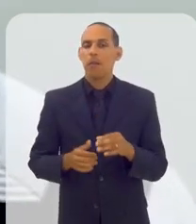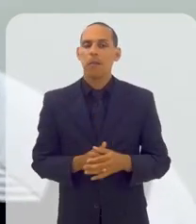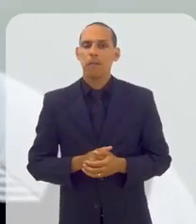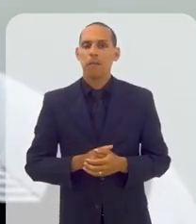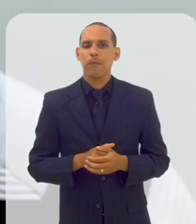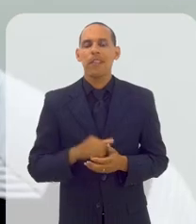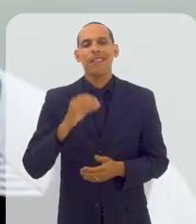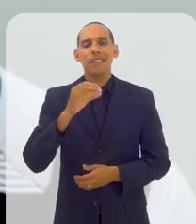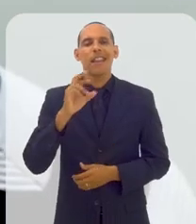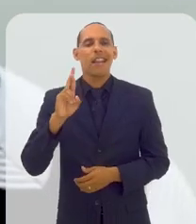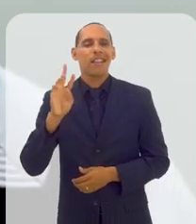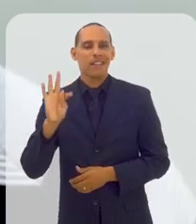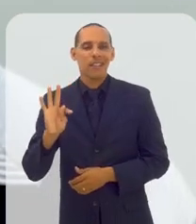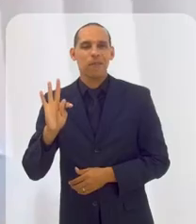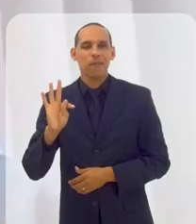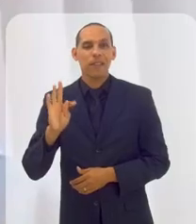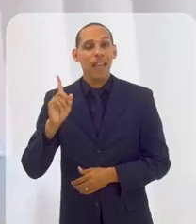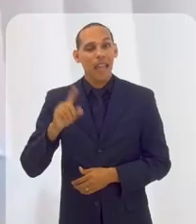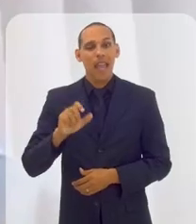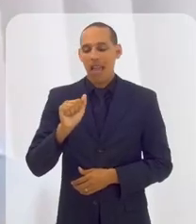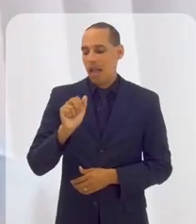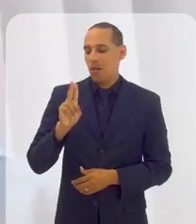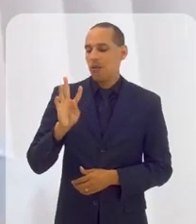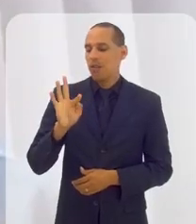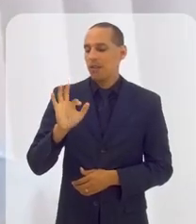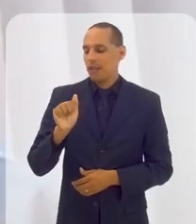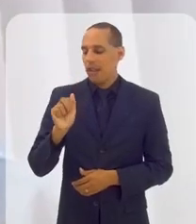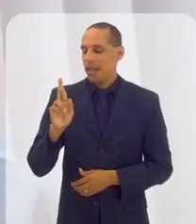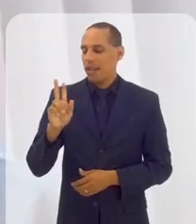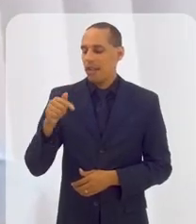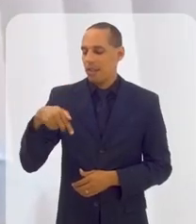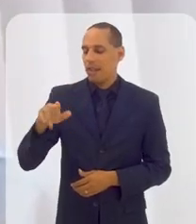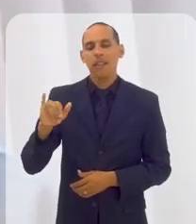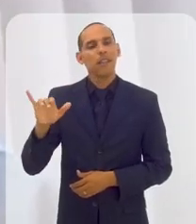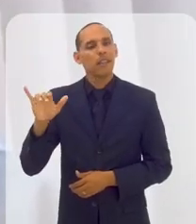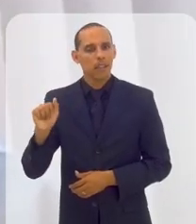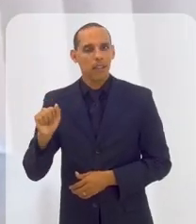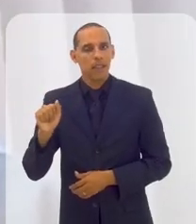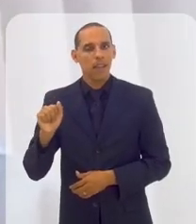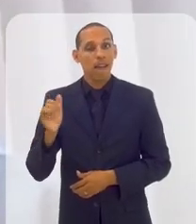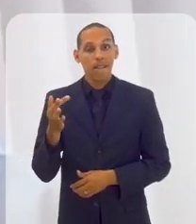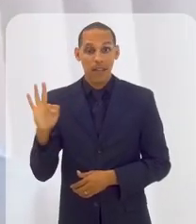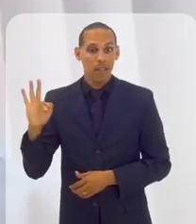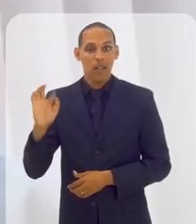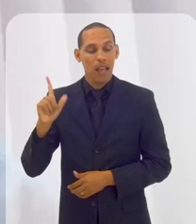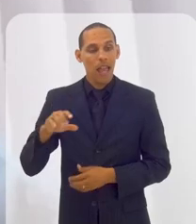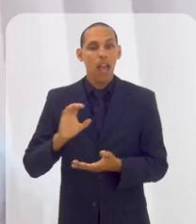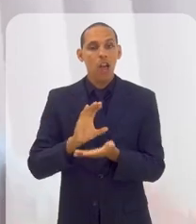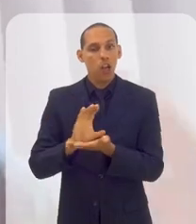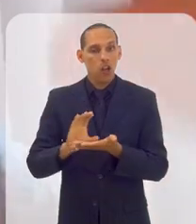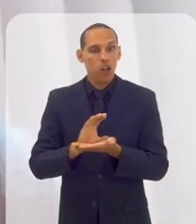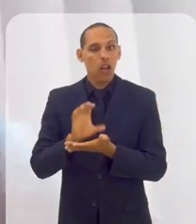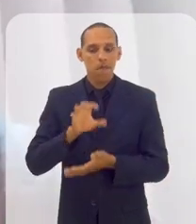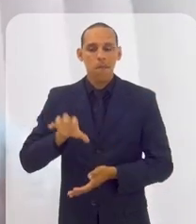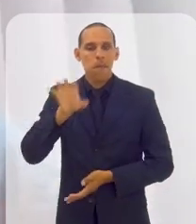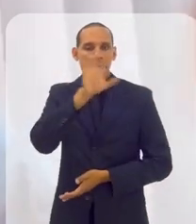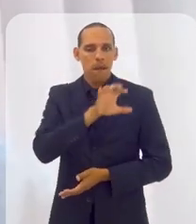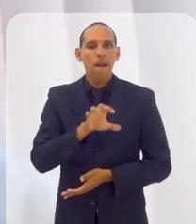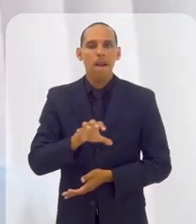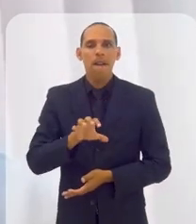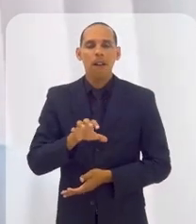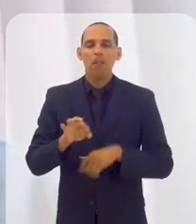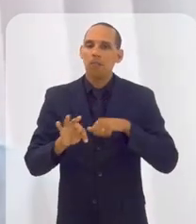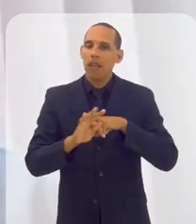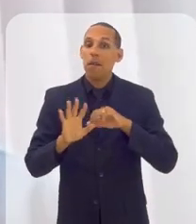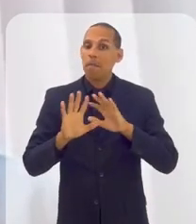fórum? O CRT é uma autarquia federal, né? O Conselho Regional dos Técnicos ligado